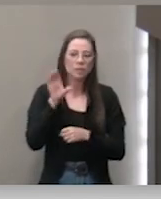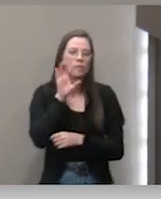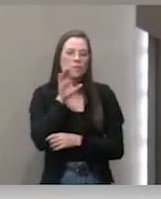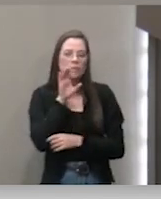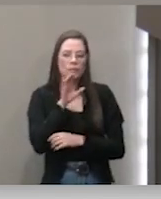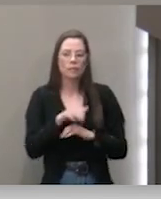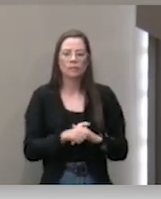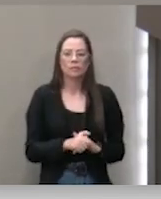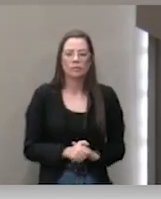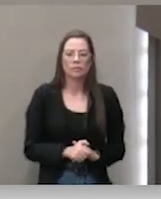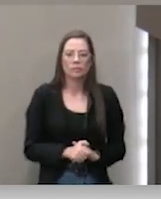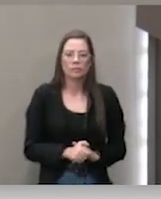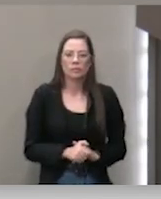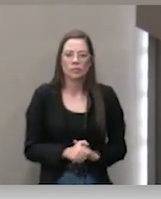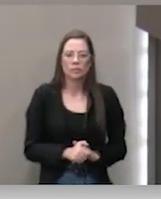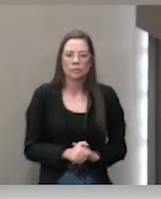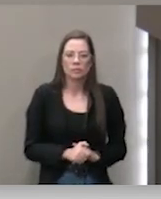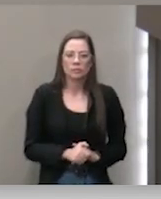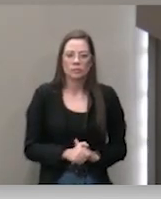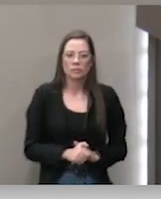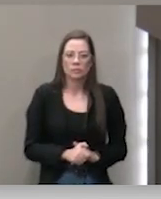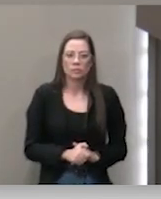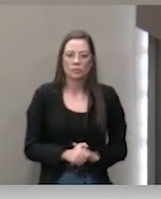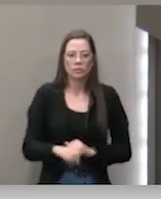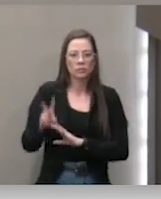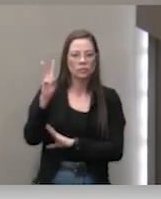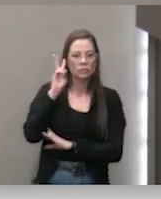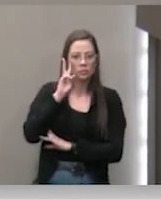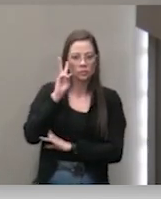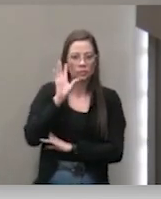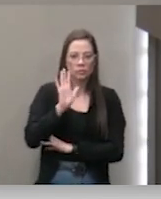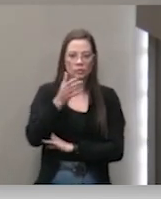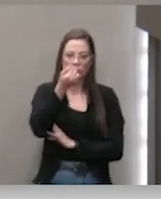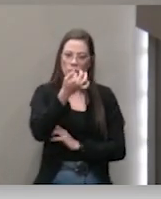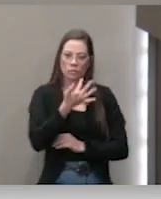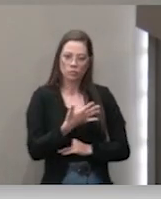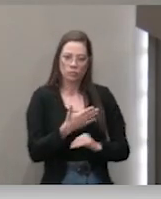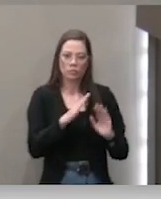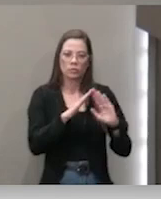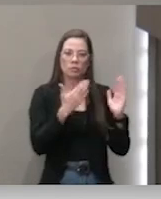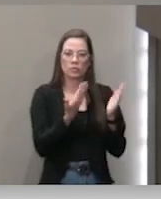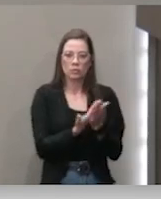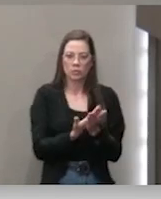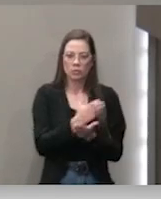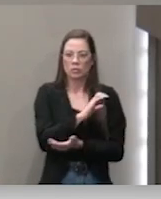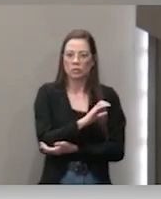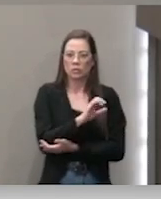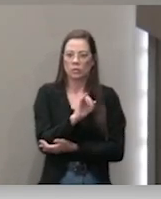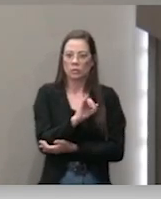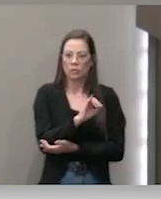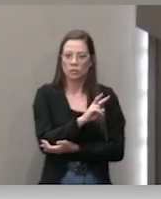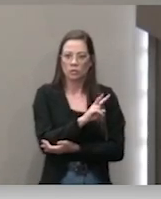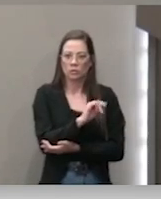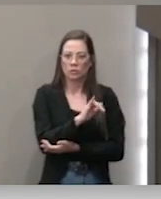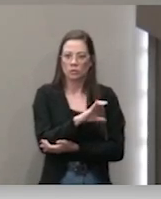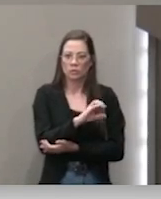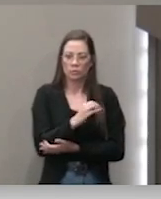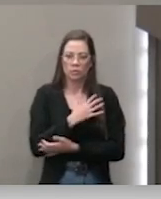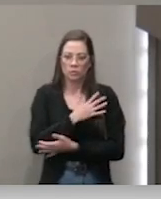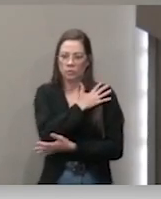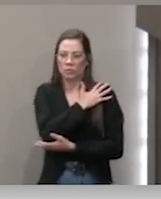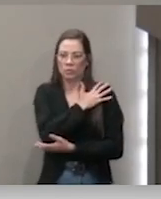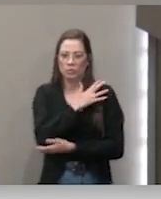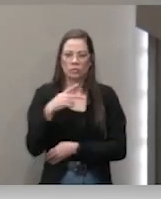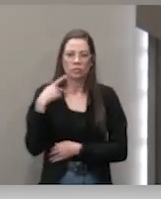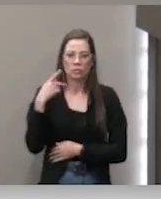Felipe. Buenas. Segunda-feira falamos aqui sobre a Escola Cívico-Militar. A vereadora Marina falou